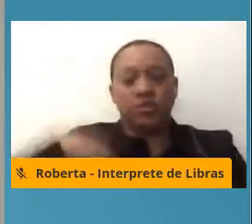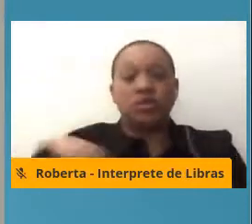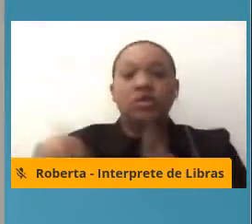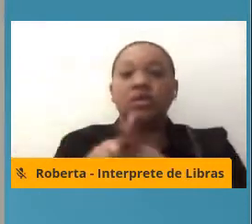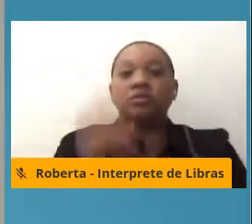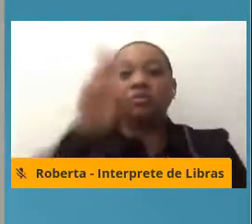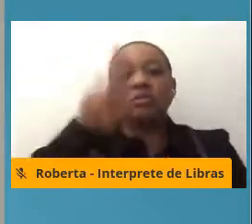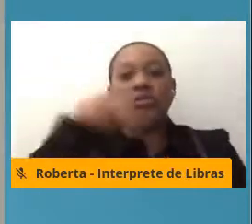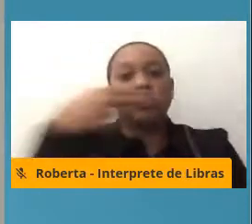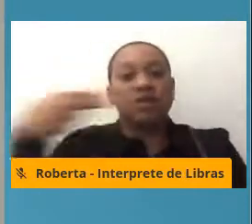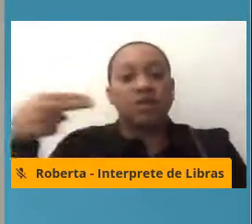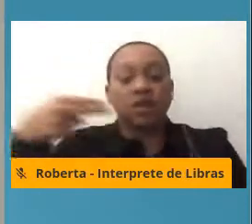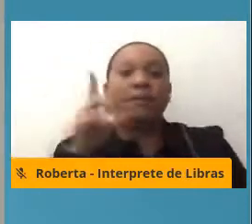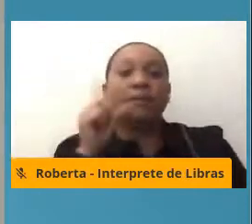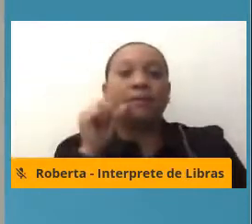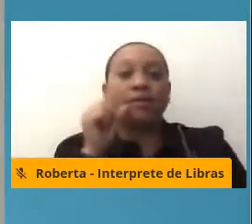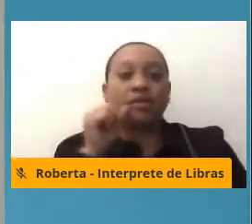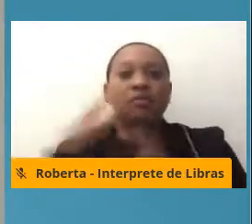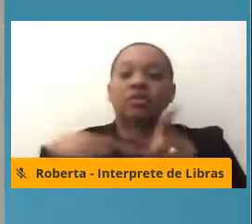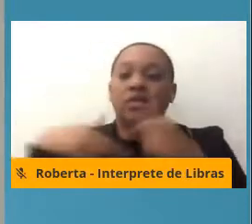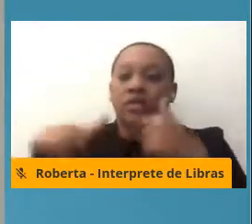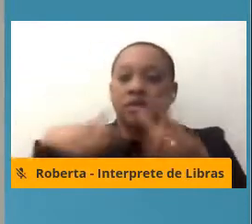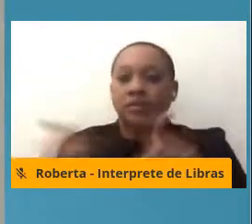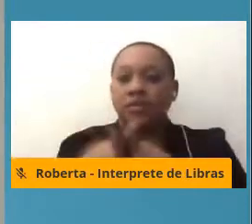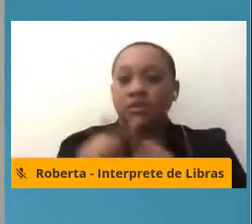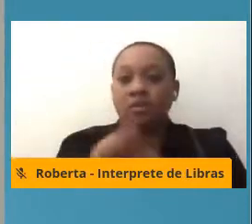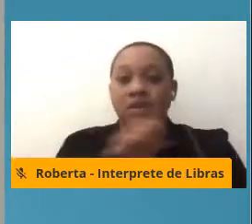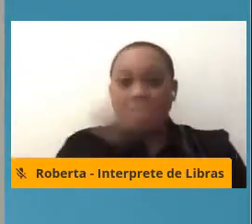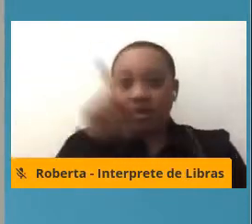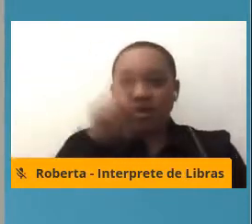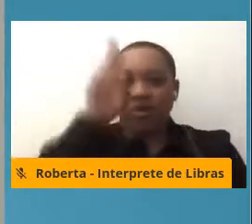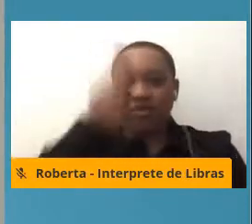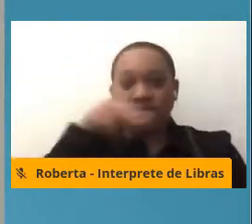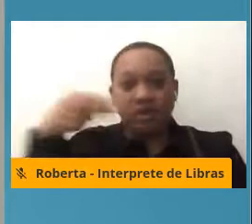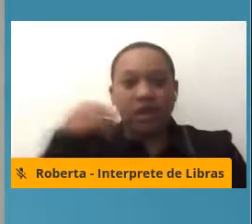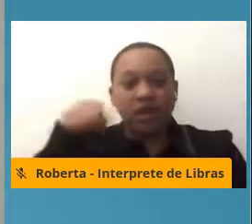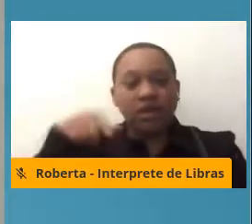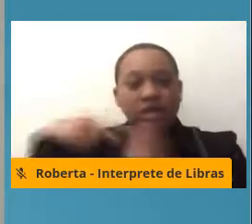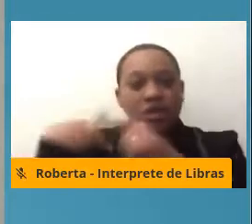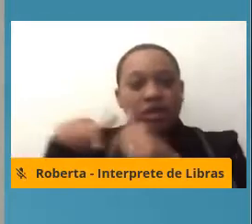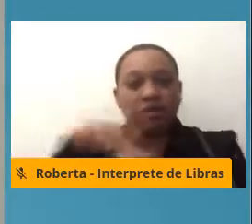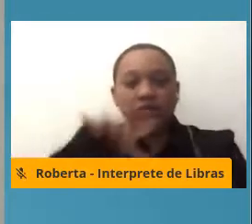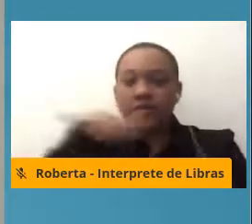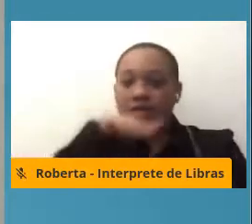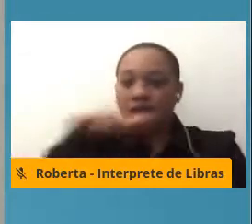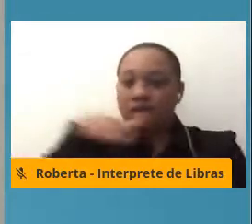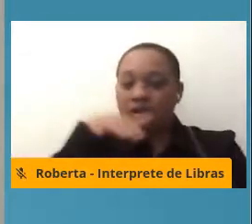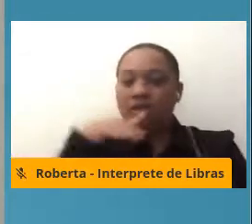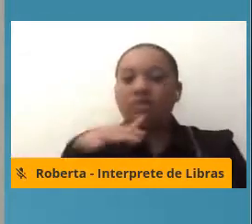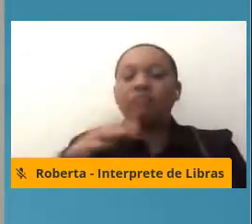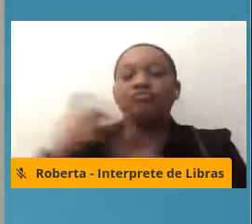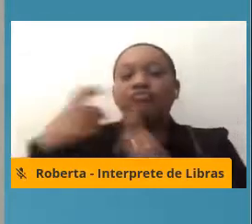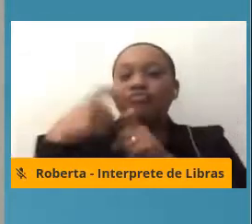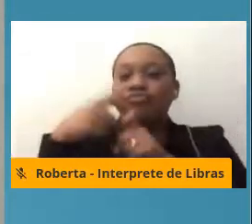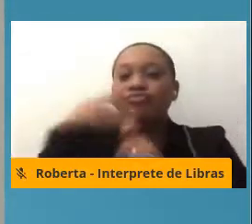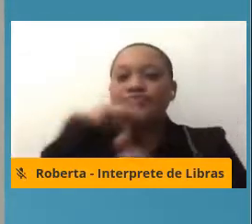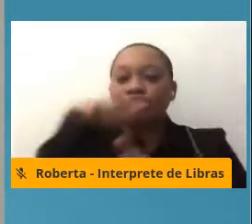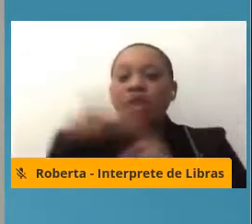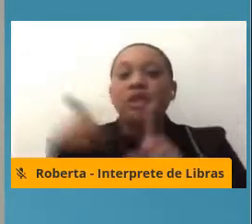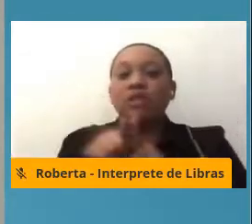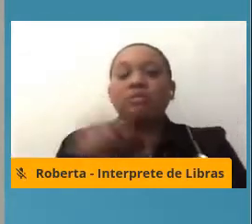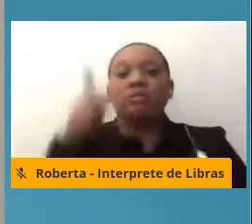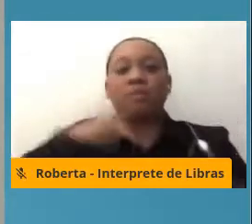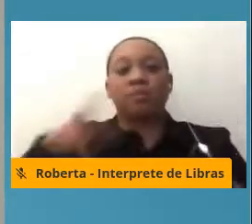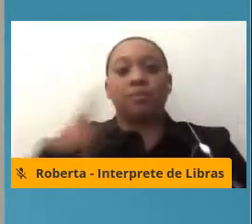Maceió. Lá na Santa Casa, ele também é médico do Serviço de Medicina Hiperbárica. Como docente, ele